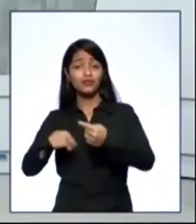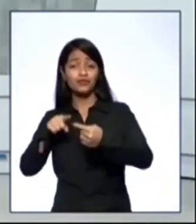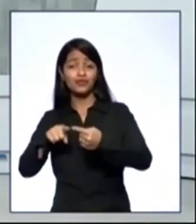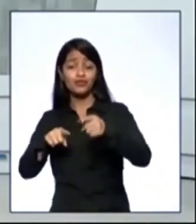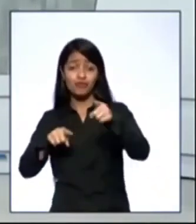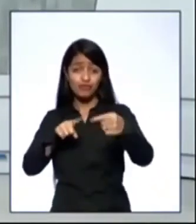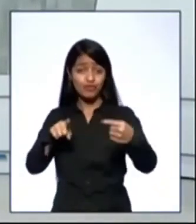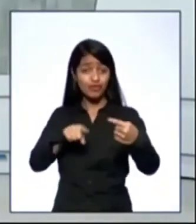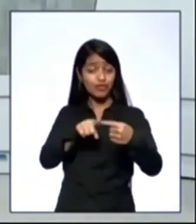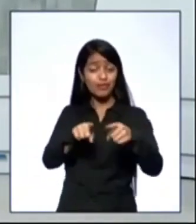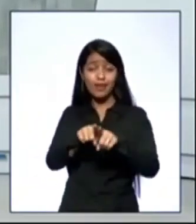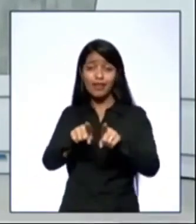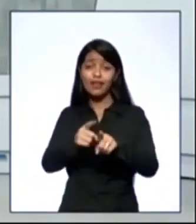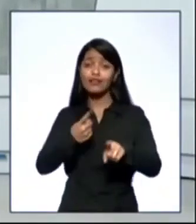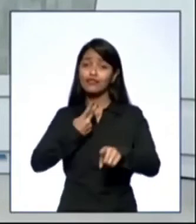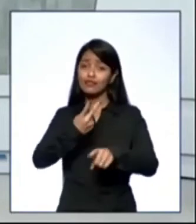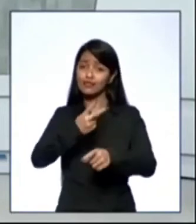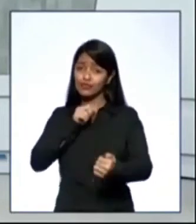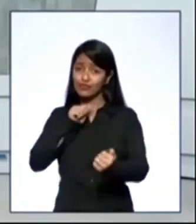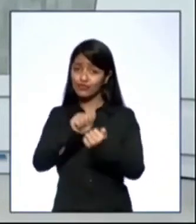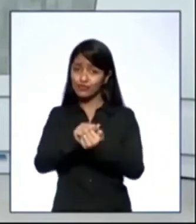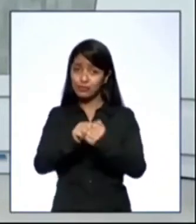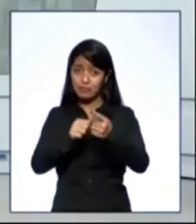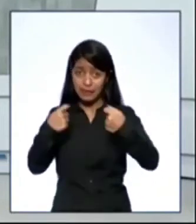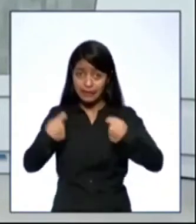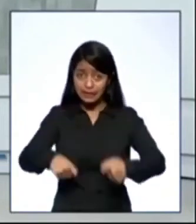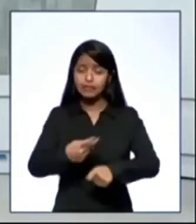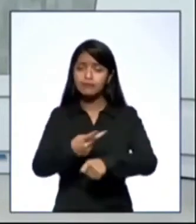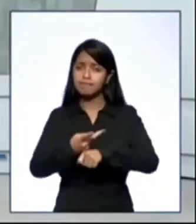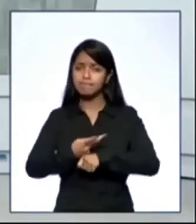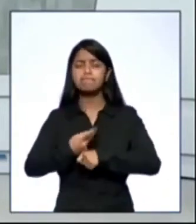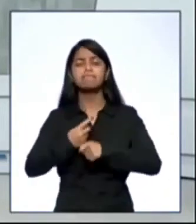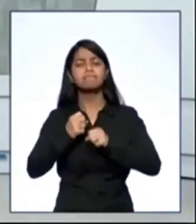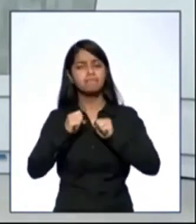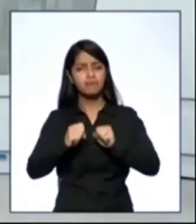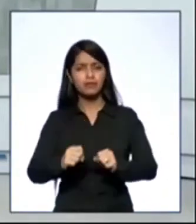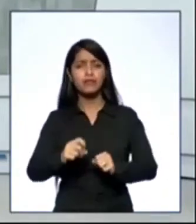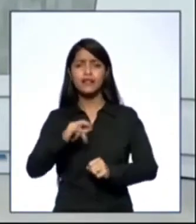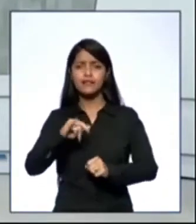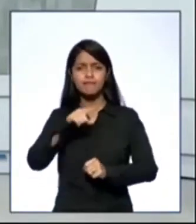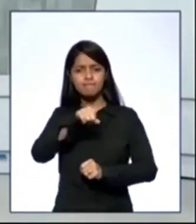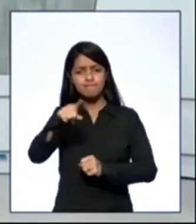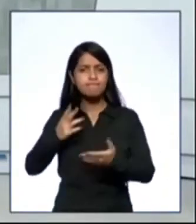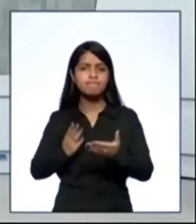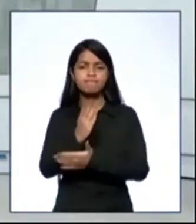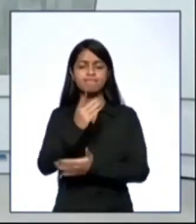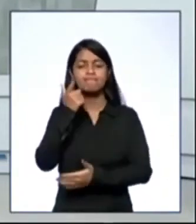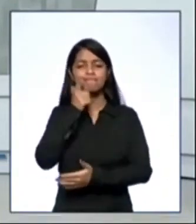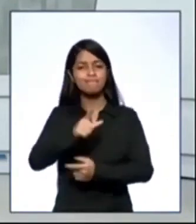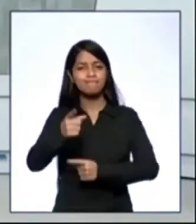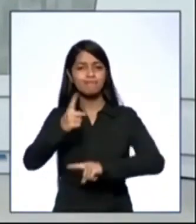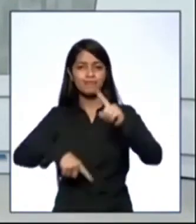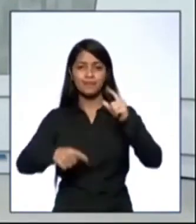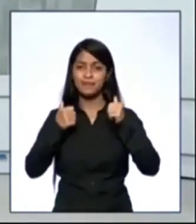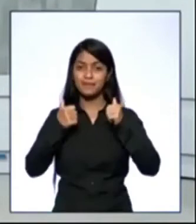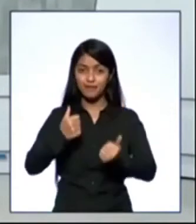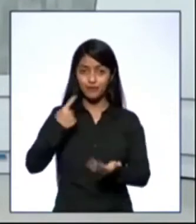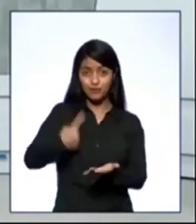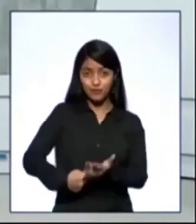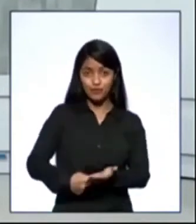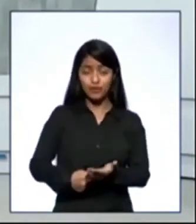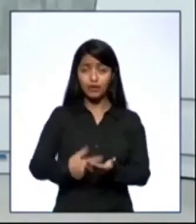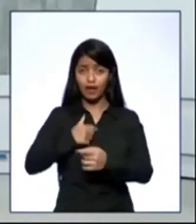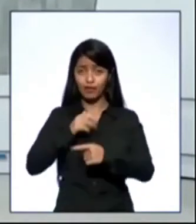gente tá junto, não esquece que você conta comigo pro que precisar e a gente vai fazer um regaço em tudo. Tudo bem? Fechou?